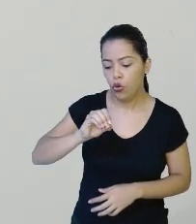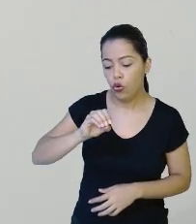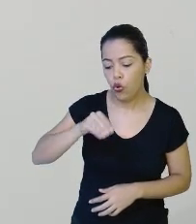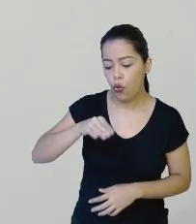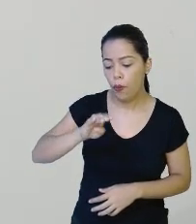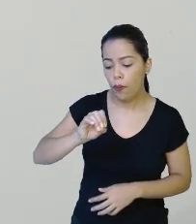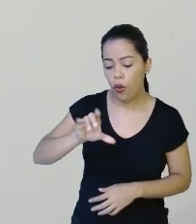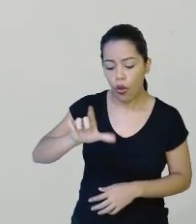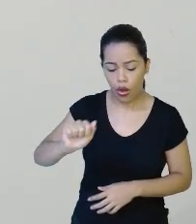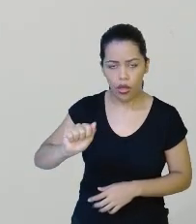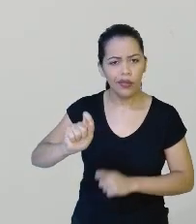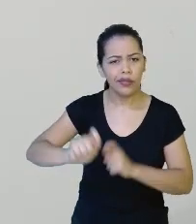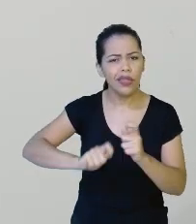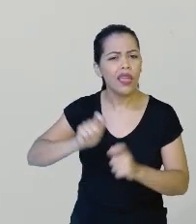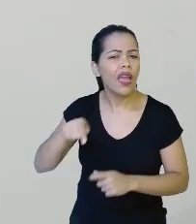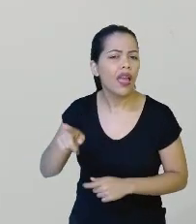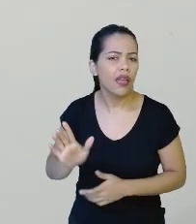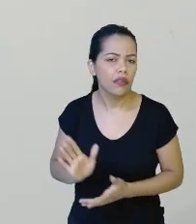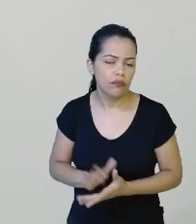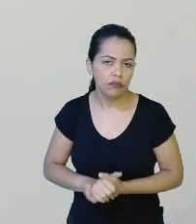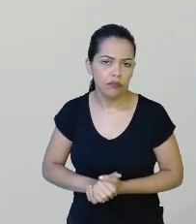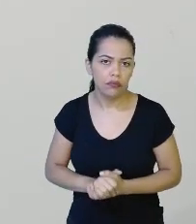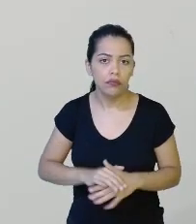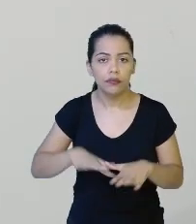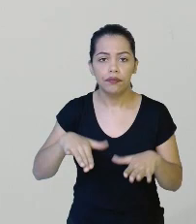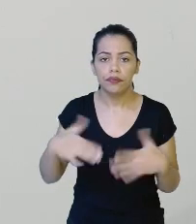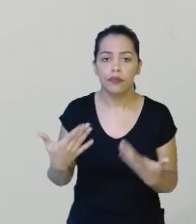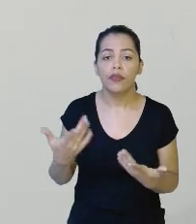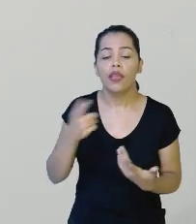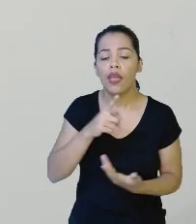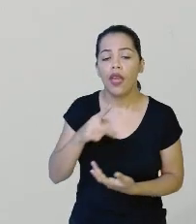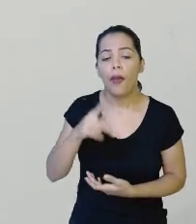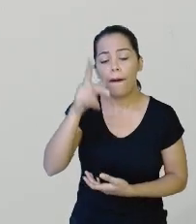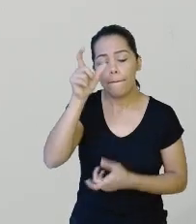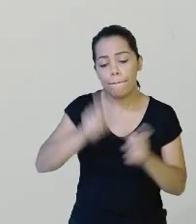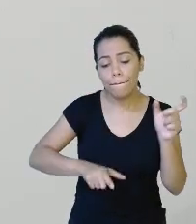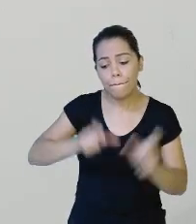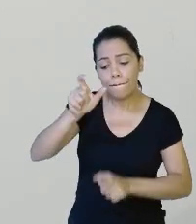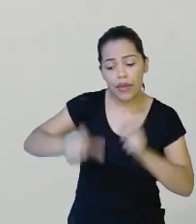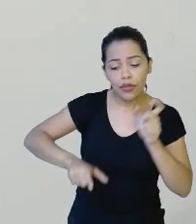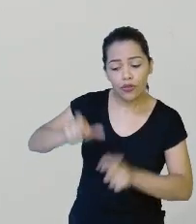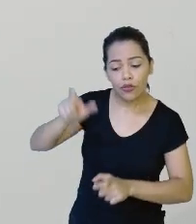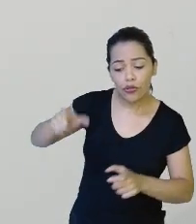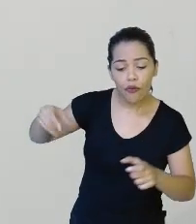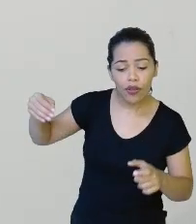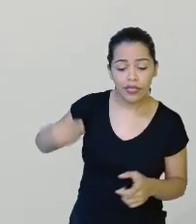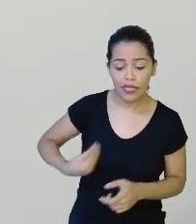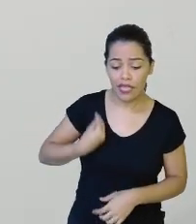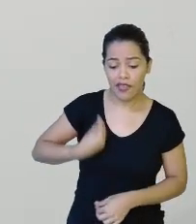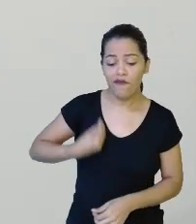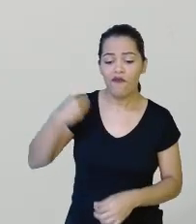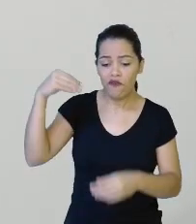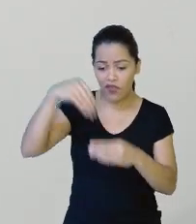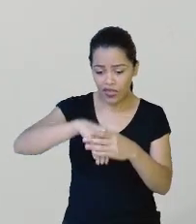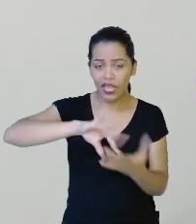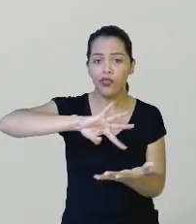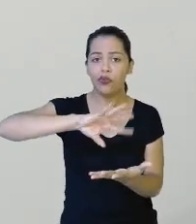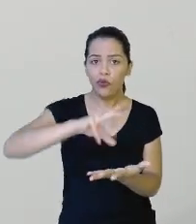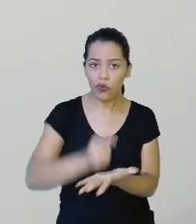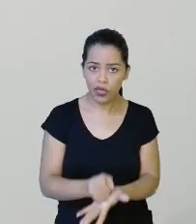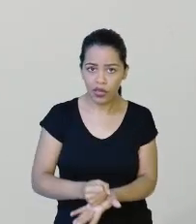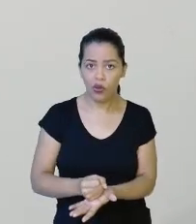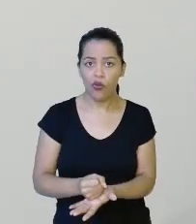se autodetermina. Então, eles são descendentes daqueles que construíram no passado as comunidades de quilombo e que hoje